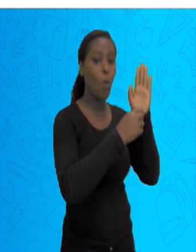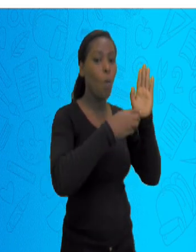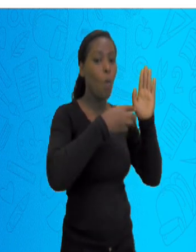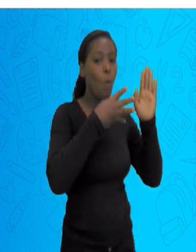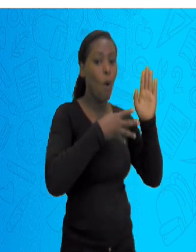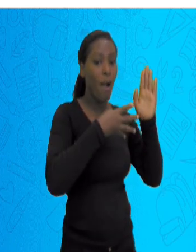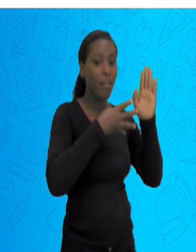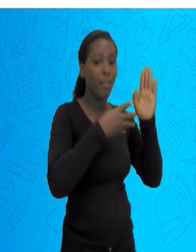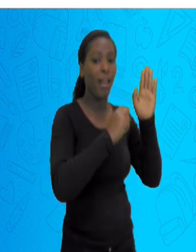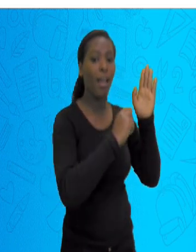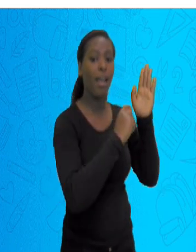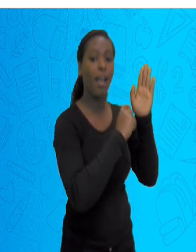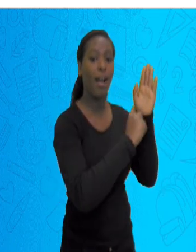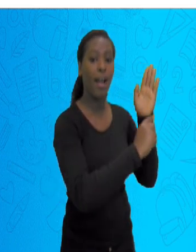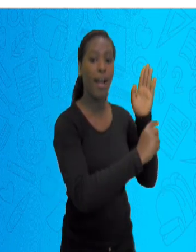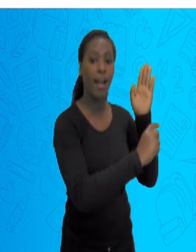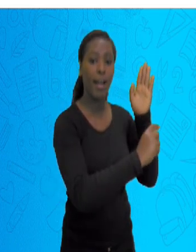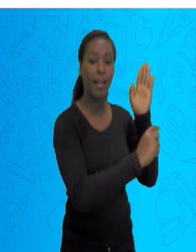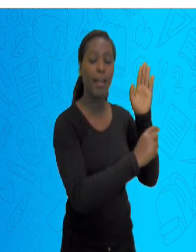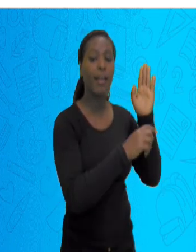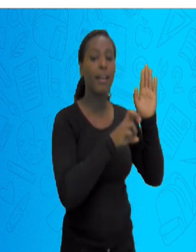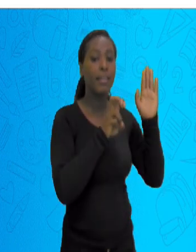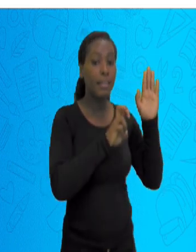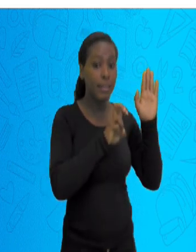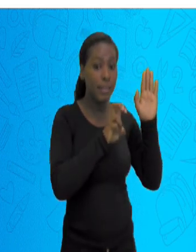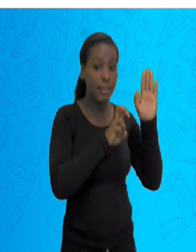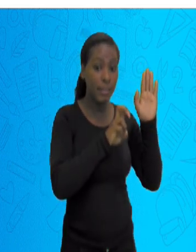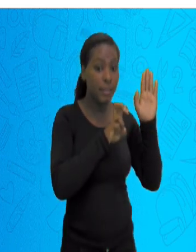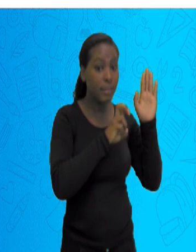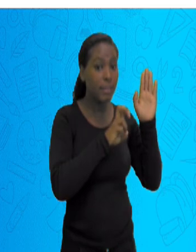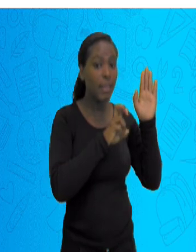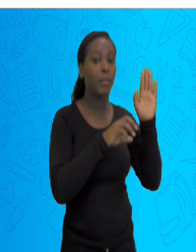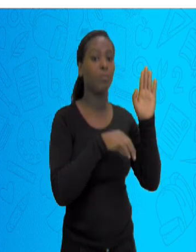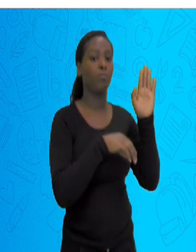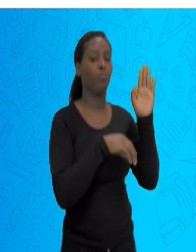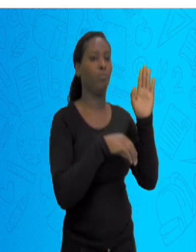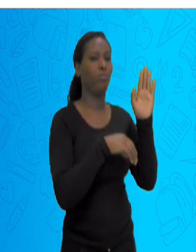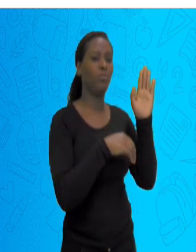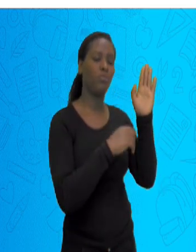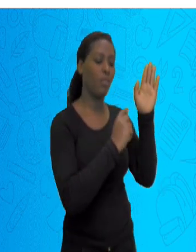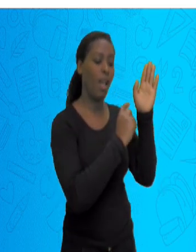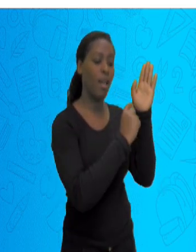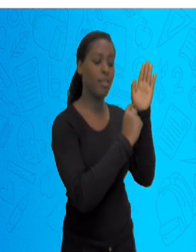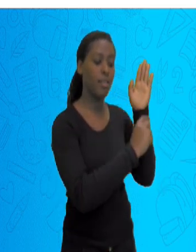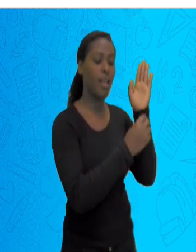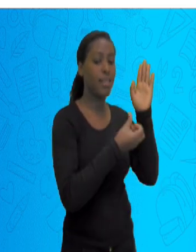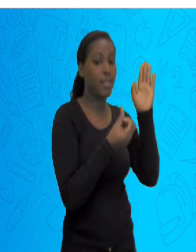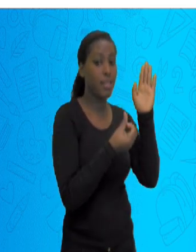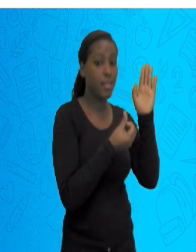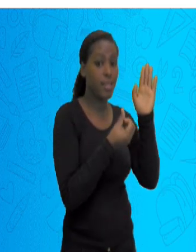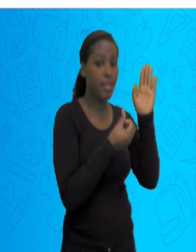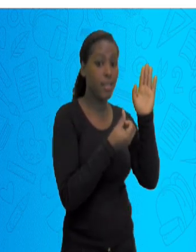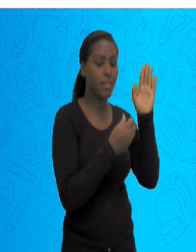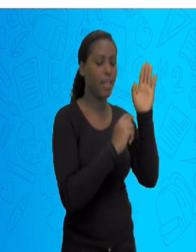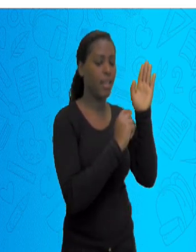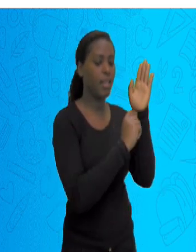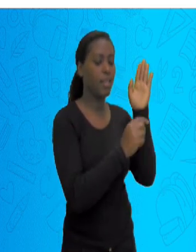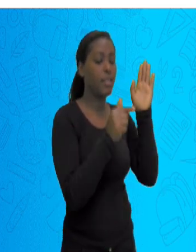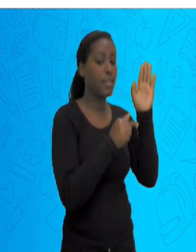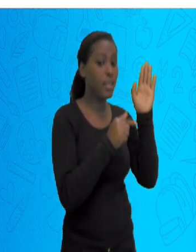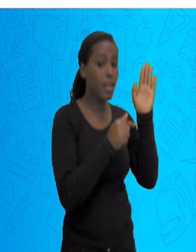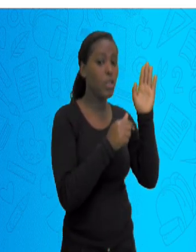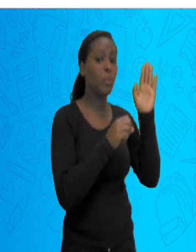a quinta, que foi dividida, mas eu conto com uma só, a sexta, a sétima e a